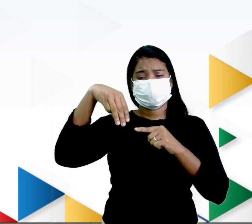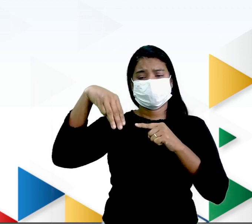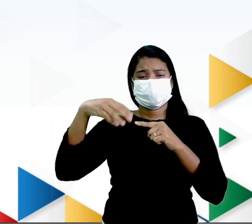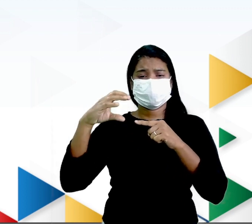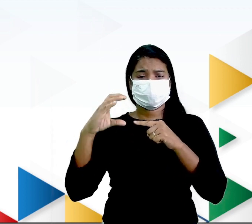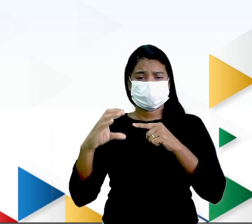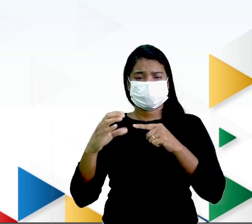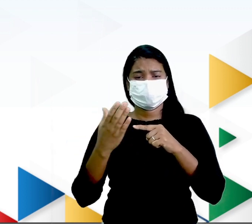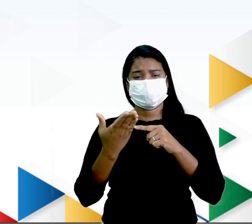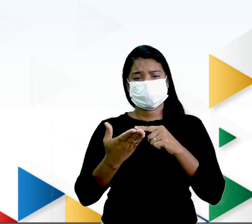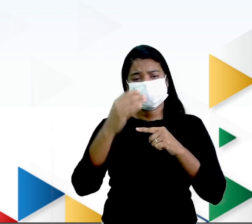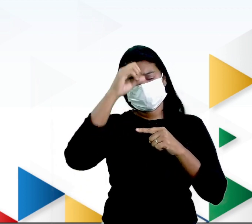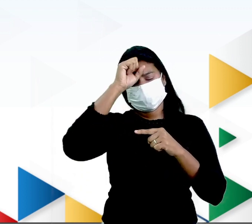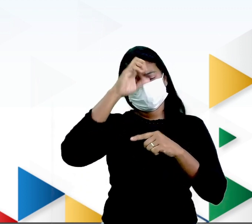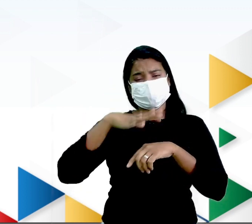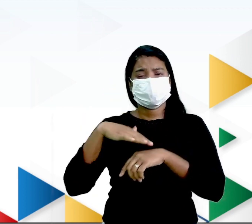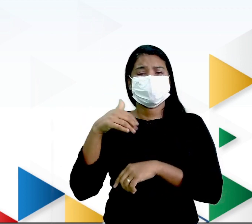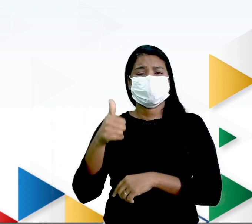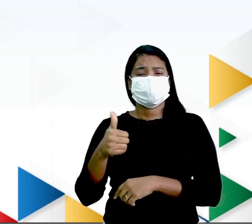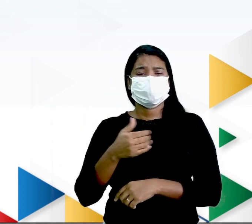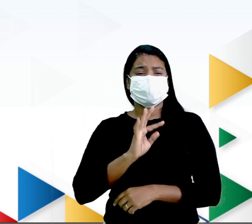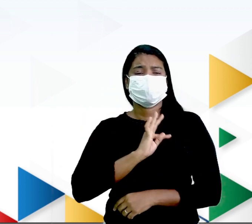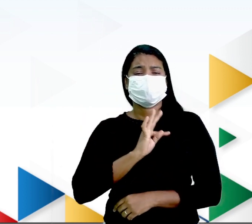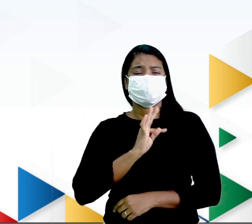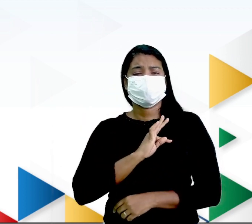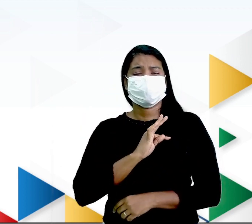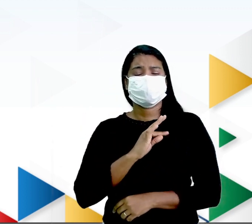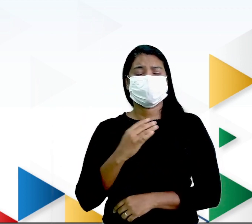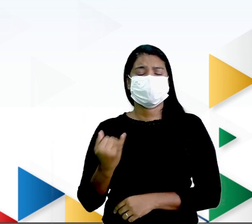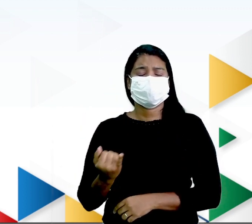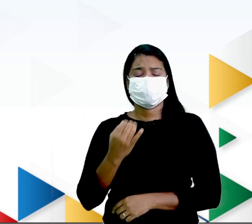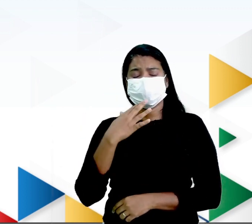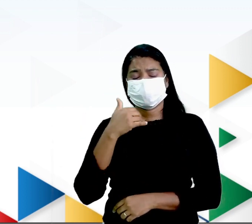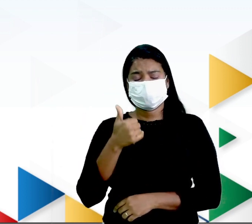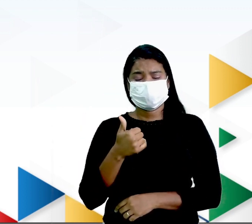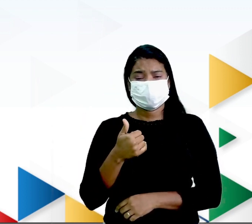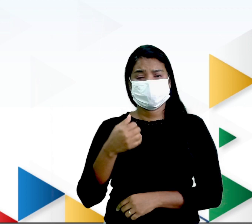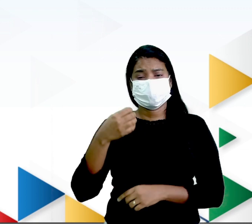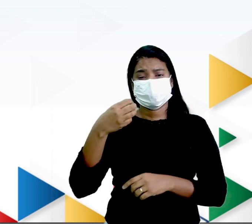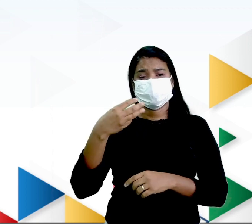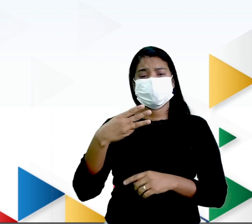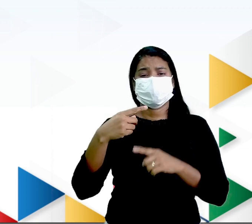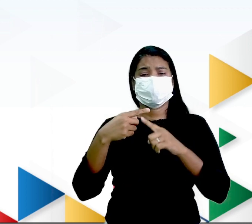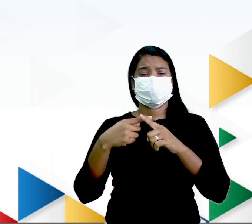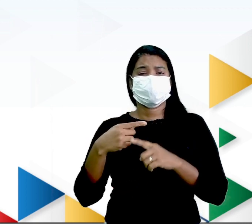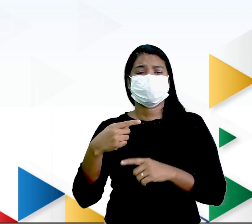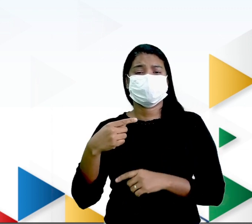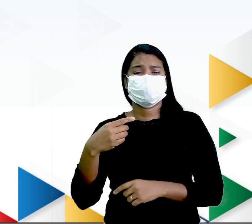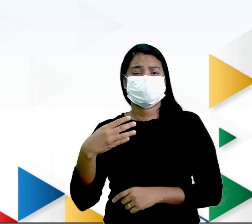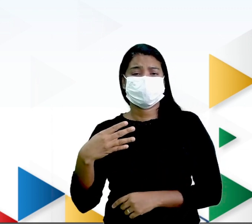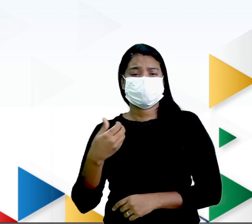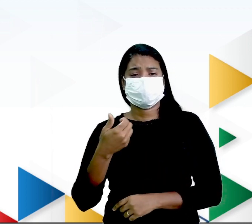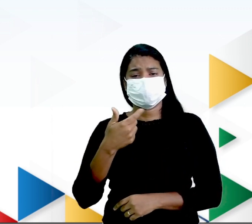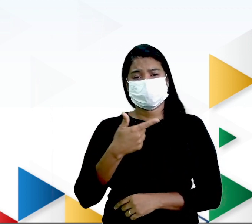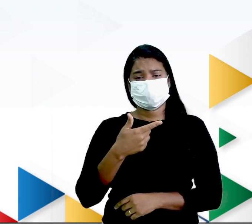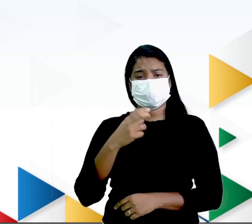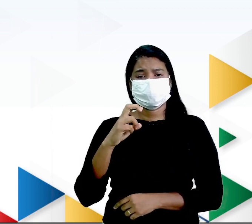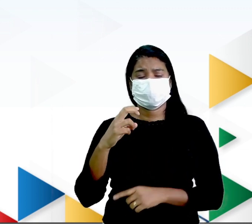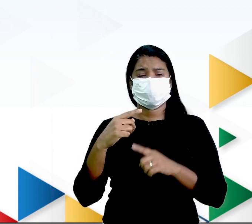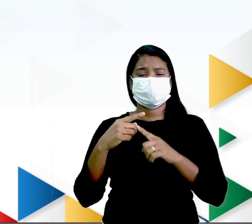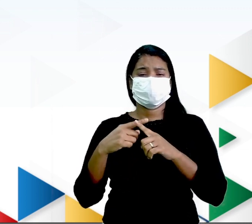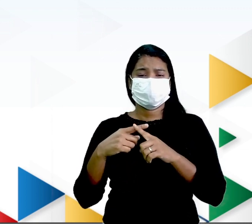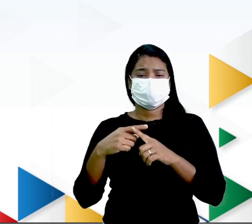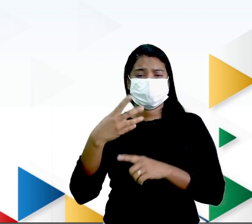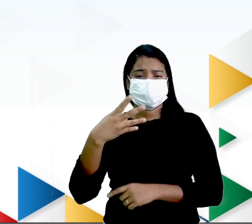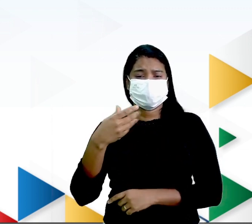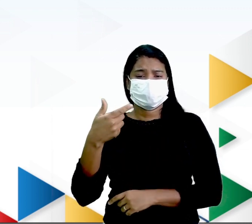aprender melhor, mas essa é uma técnica interessante. Então veja, 3 vezes 4 dá 12, 5 vezes 4 dá 20. Primeira fração que